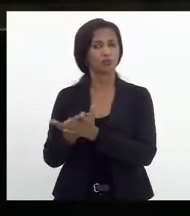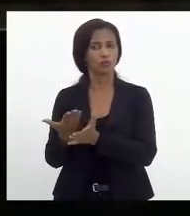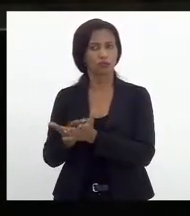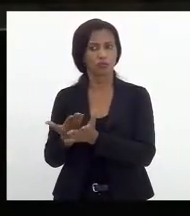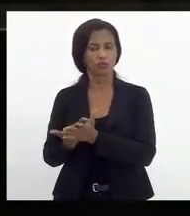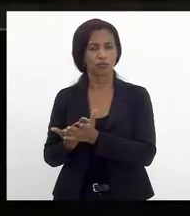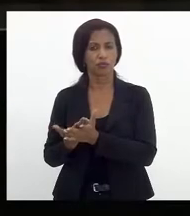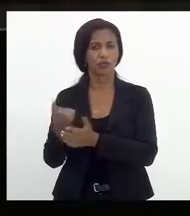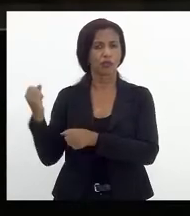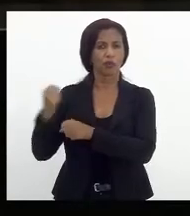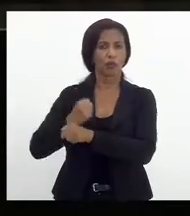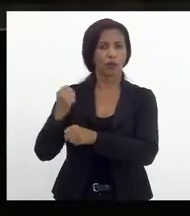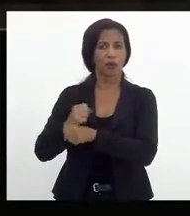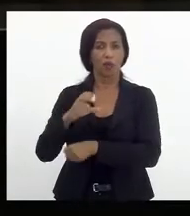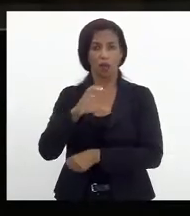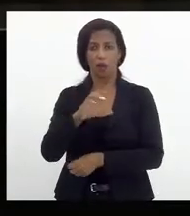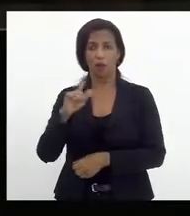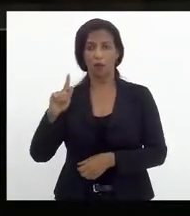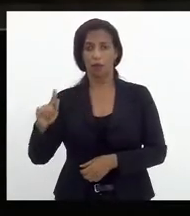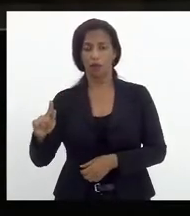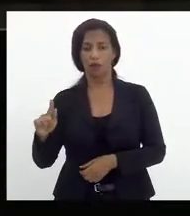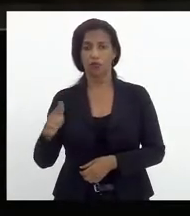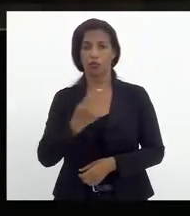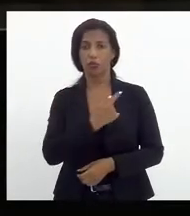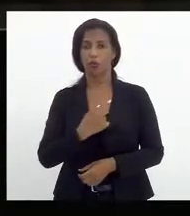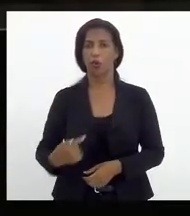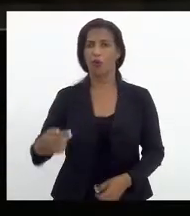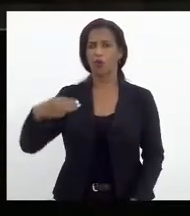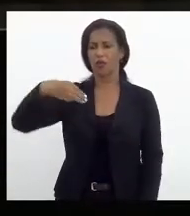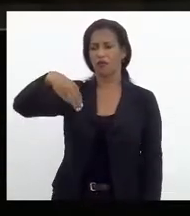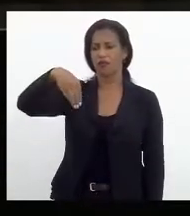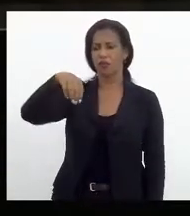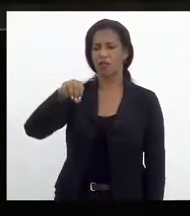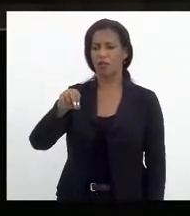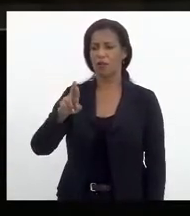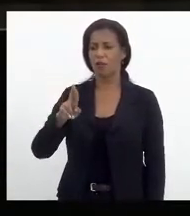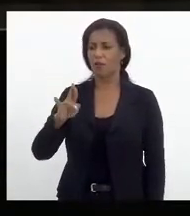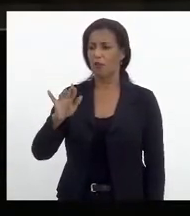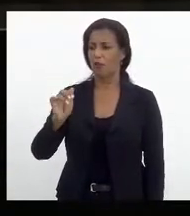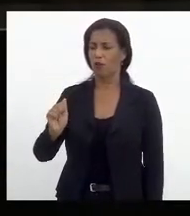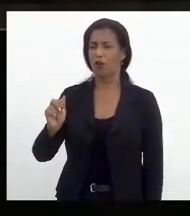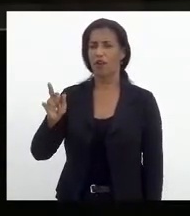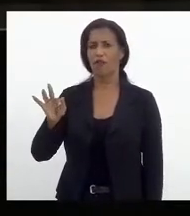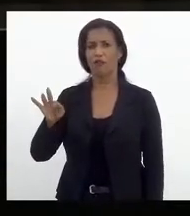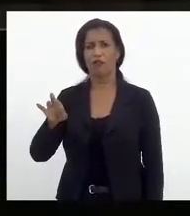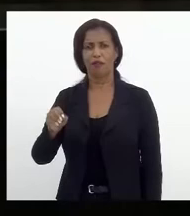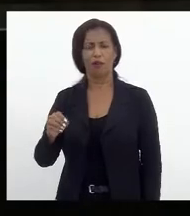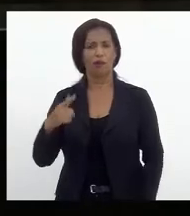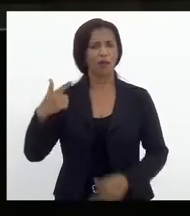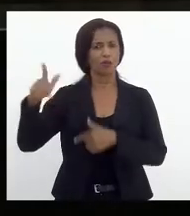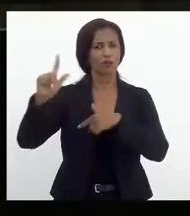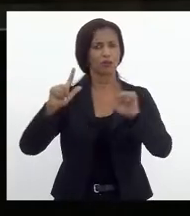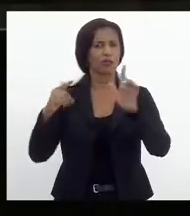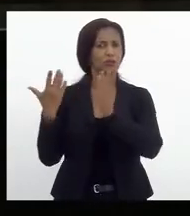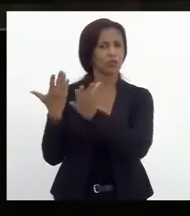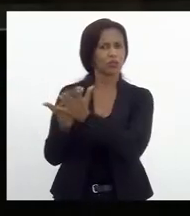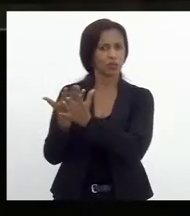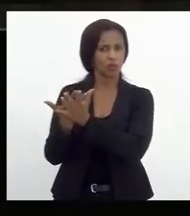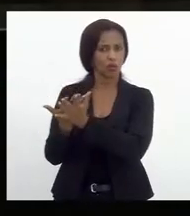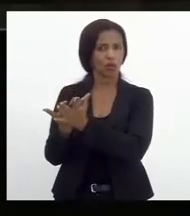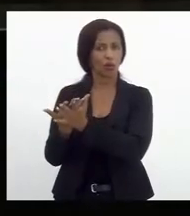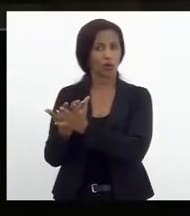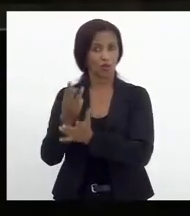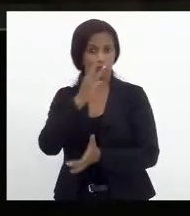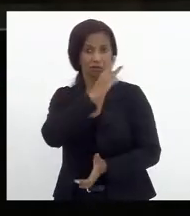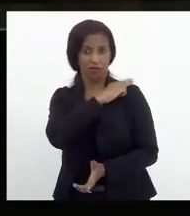que foi construída em Campo Grande foi no governo do Moreira Franco. As demais escolas que são utilizadas de segundo